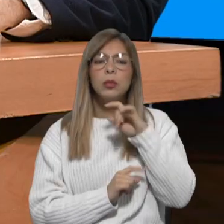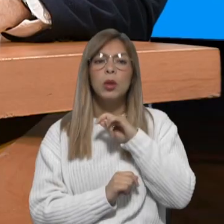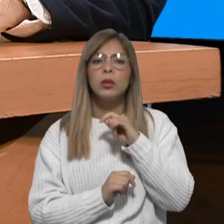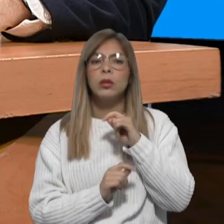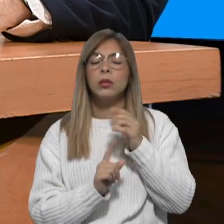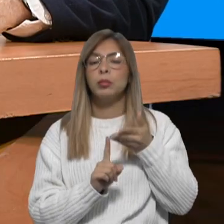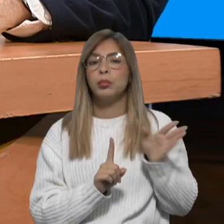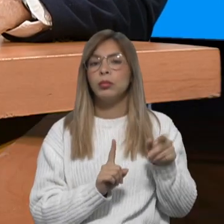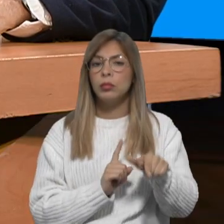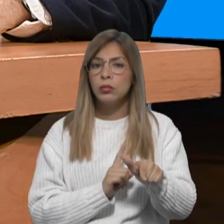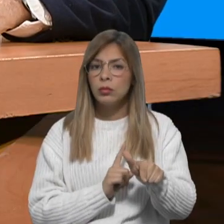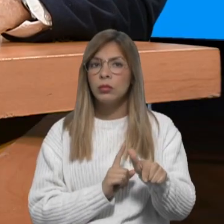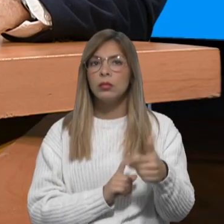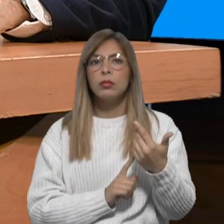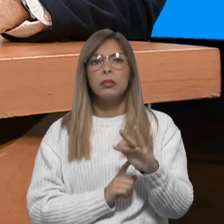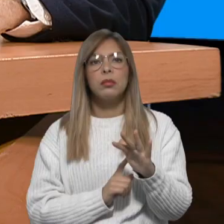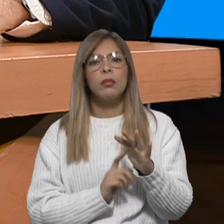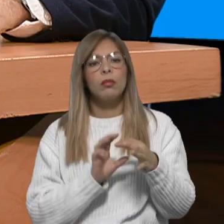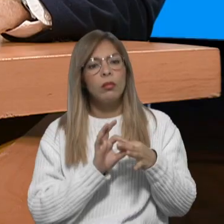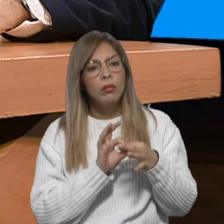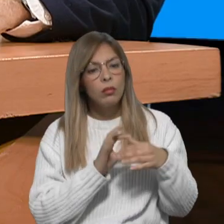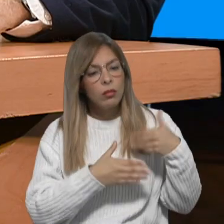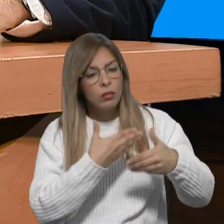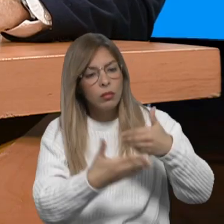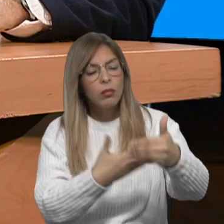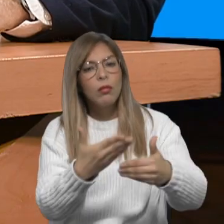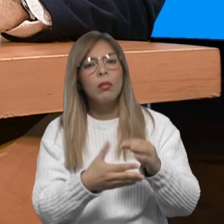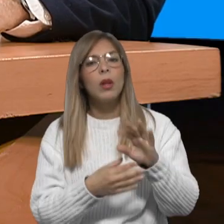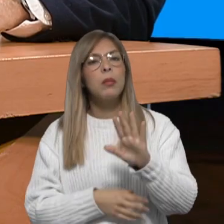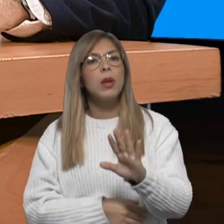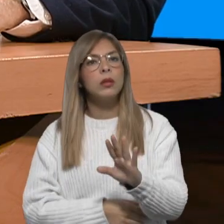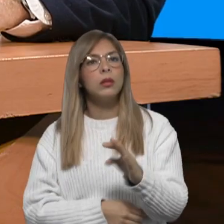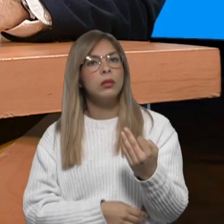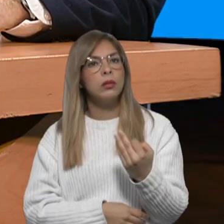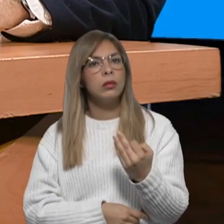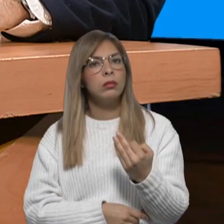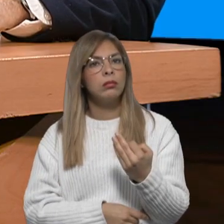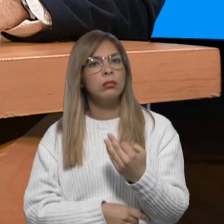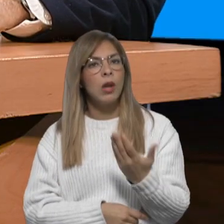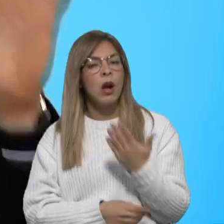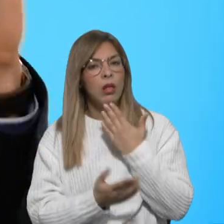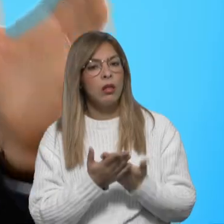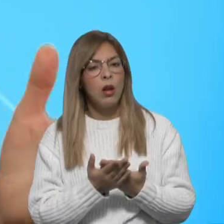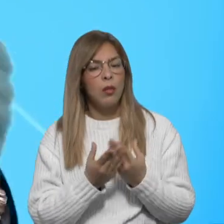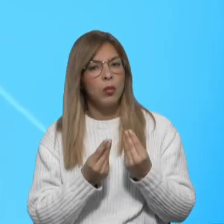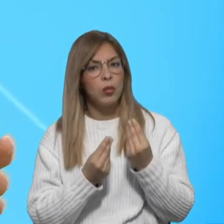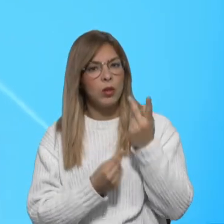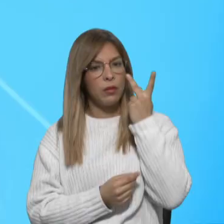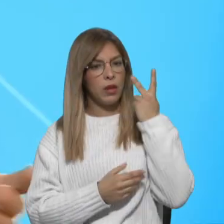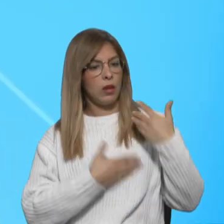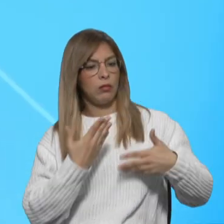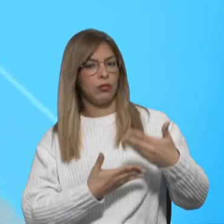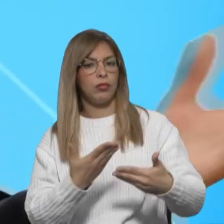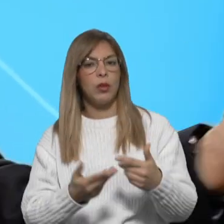não é? Portanto, acompanha-nos este sentido de emergência, e isto tem muito a ver com esta ideia de uma inteligência cheia de vida, sendo que nós,